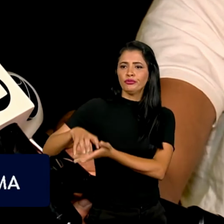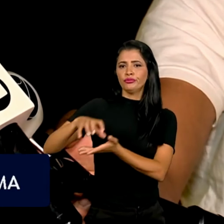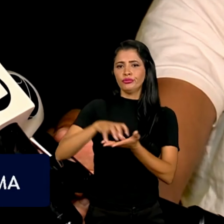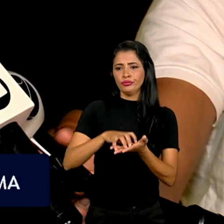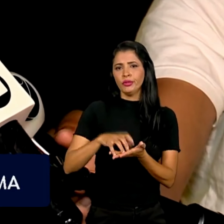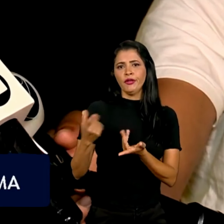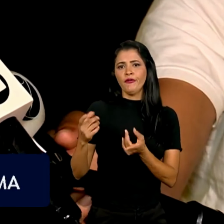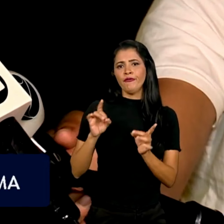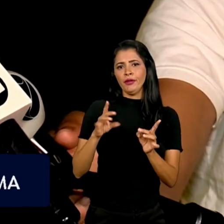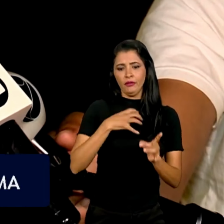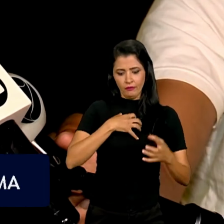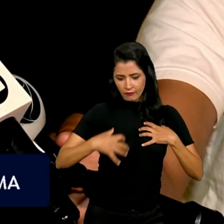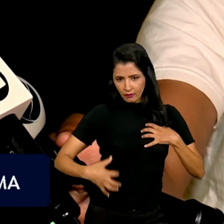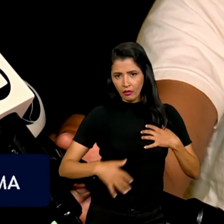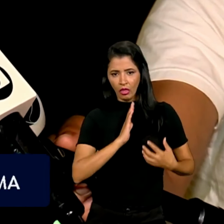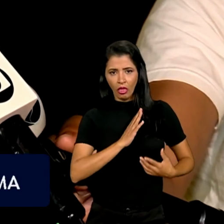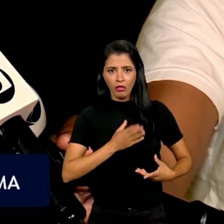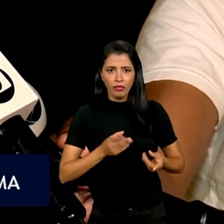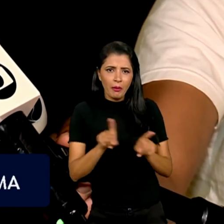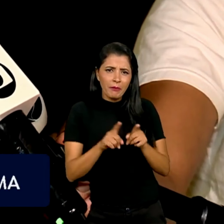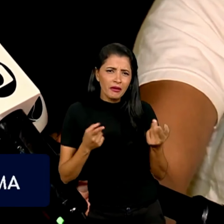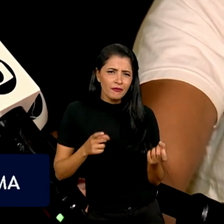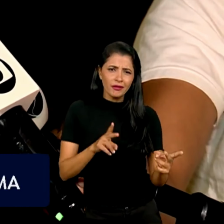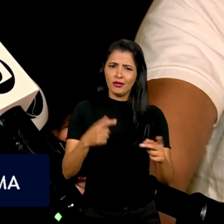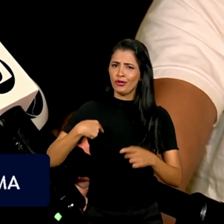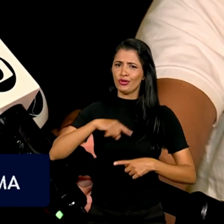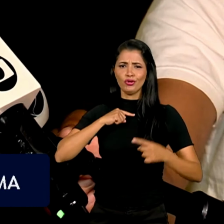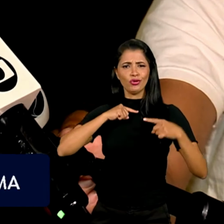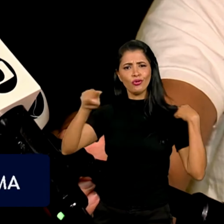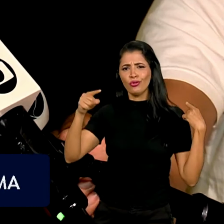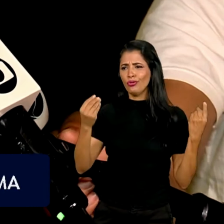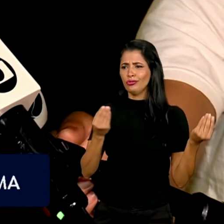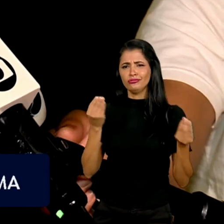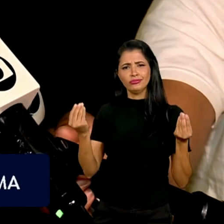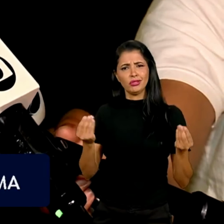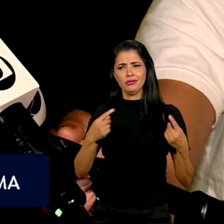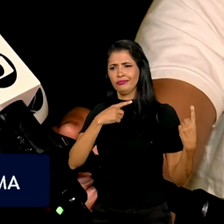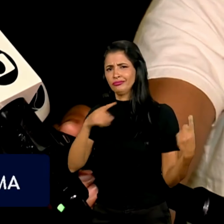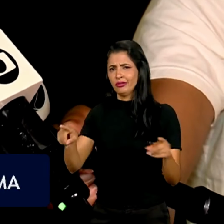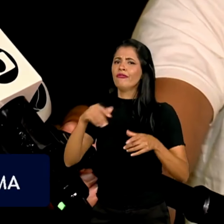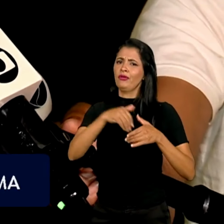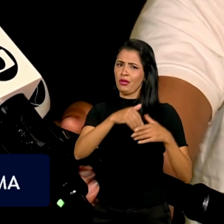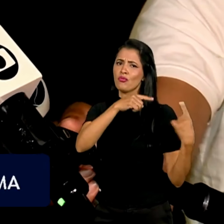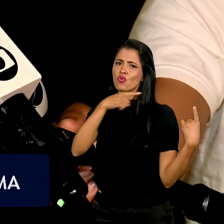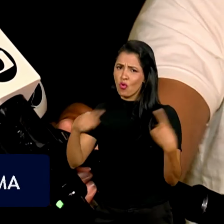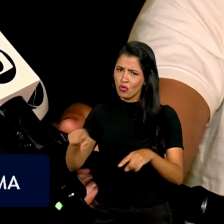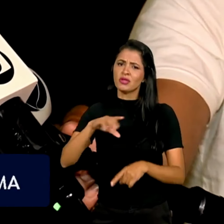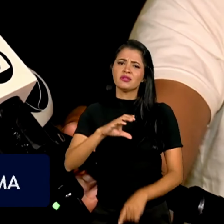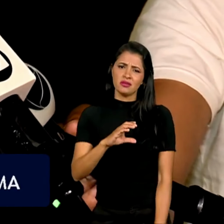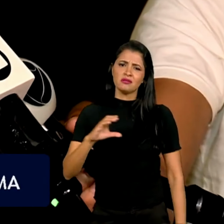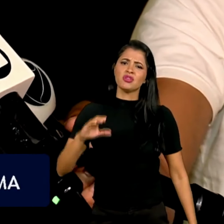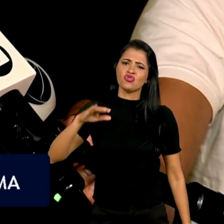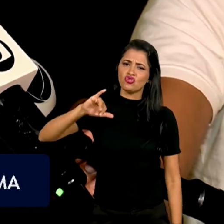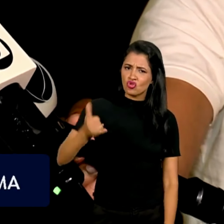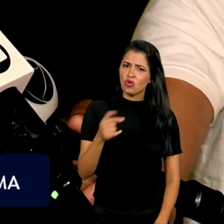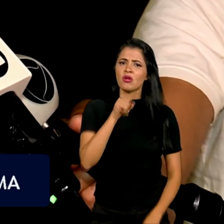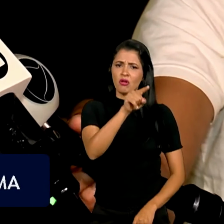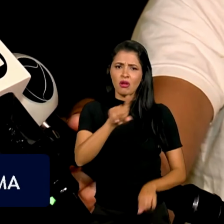ser comercializados, o que nós somos contra. E então nós votamos contra na CCJ, vamos contra no